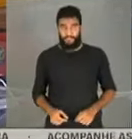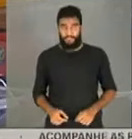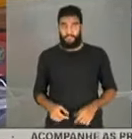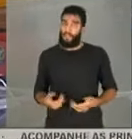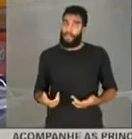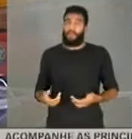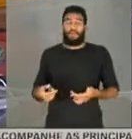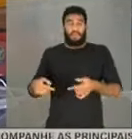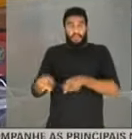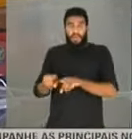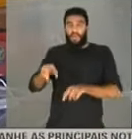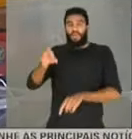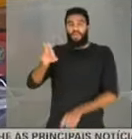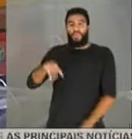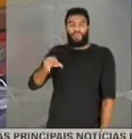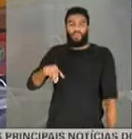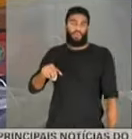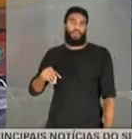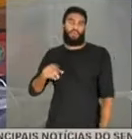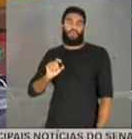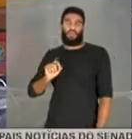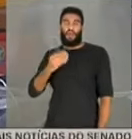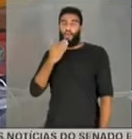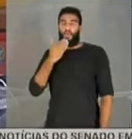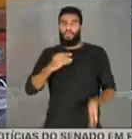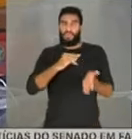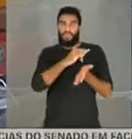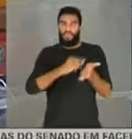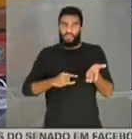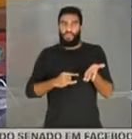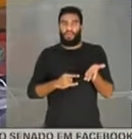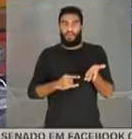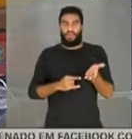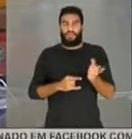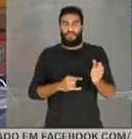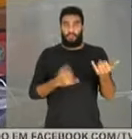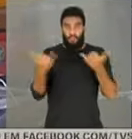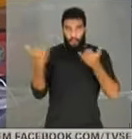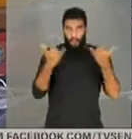Também nunca foi apreciado o requerimento de informações número